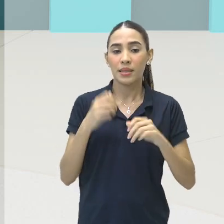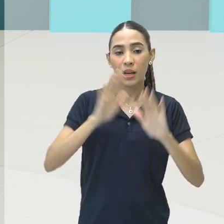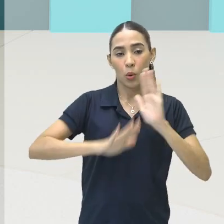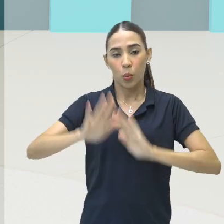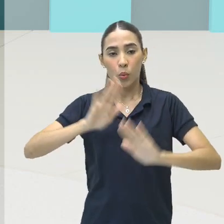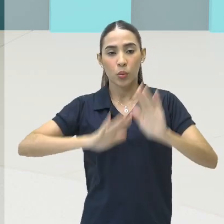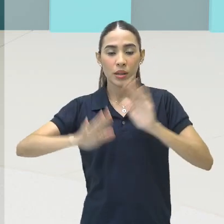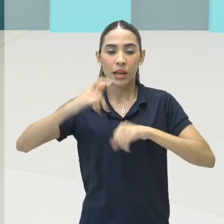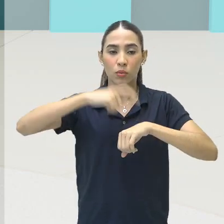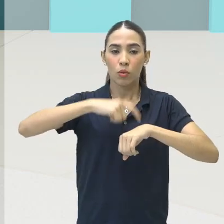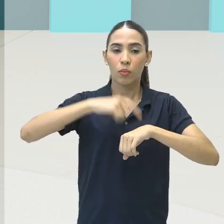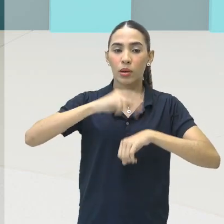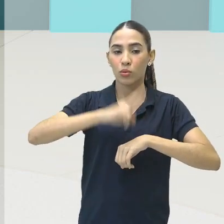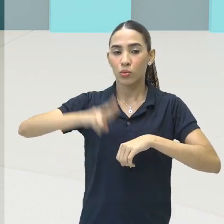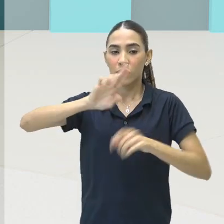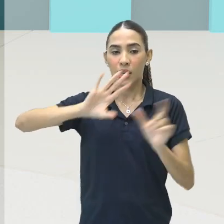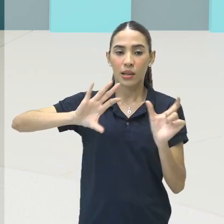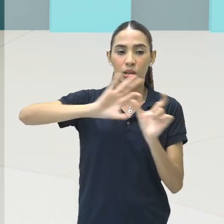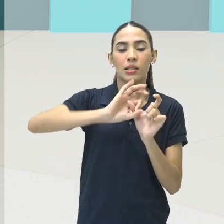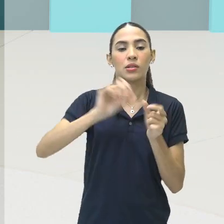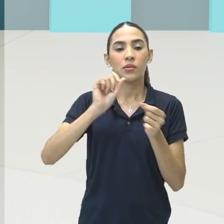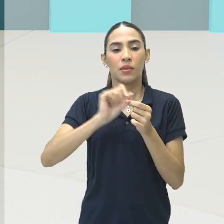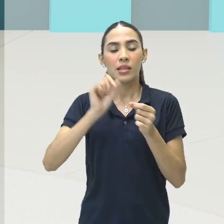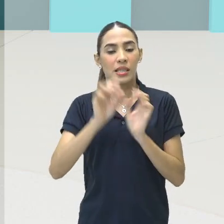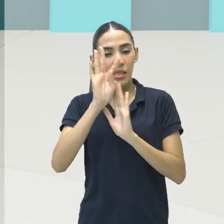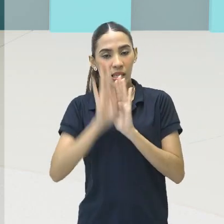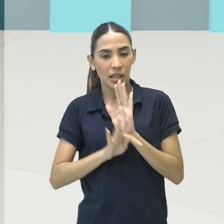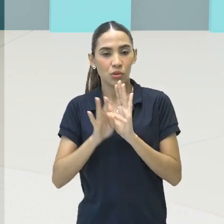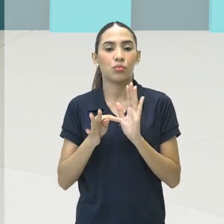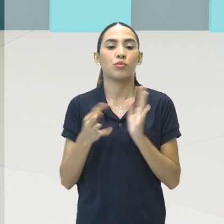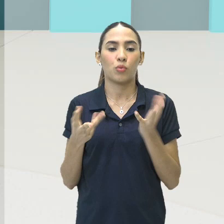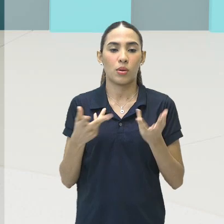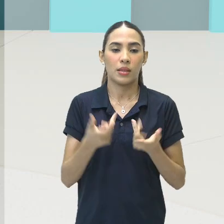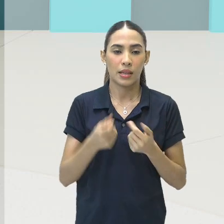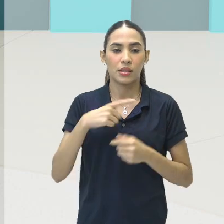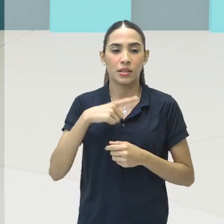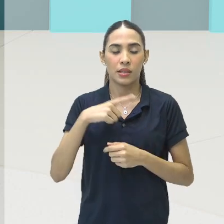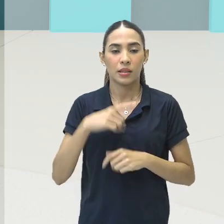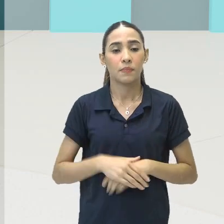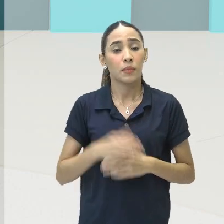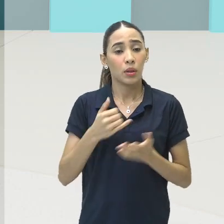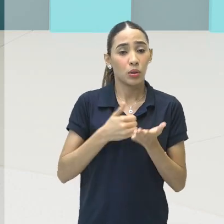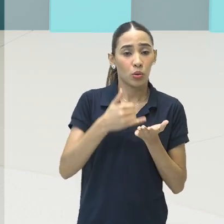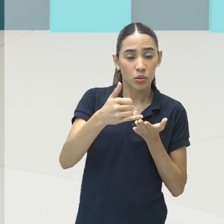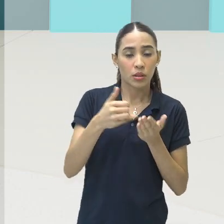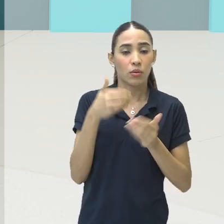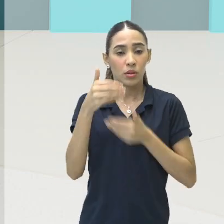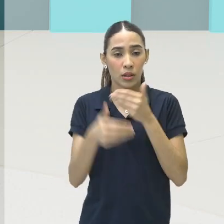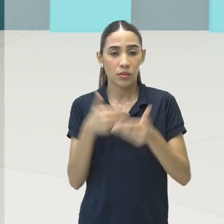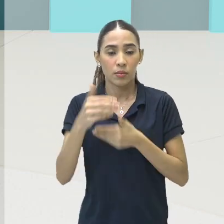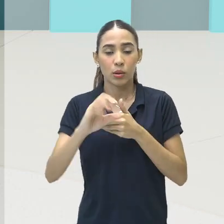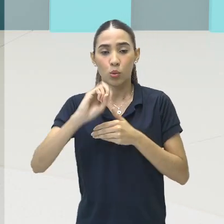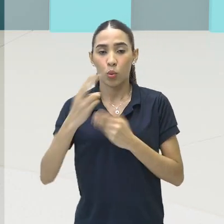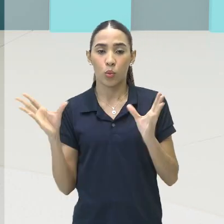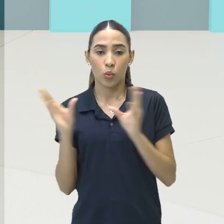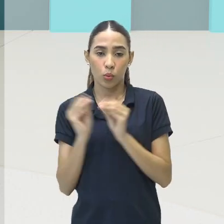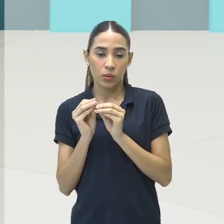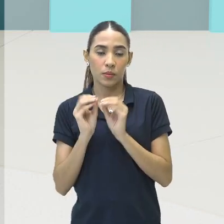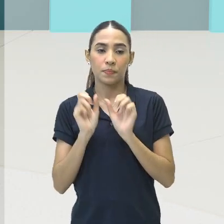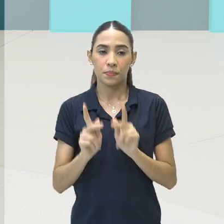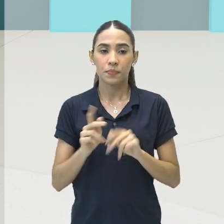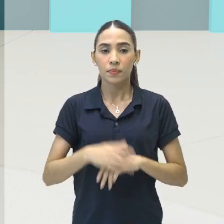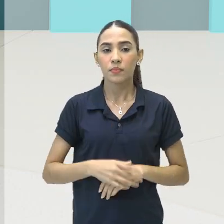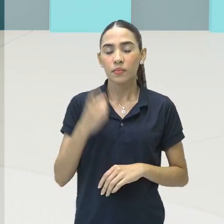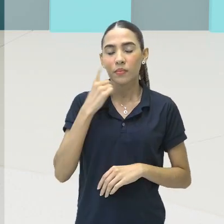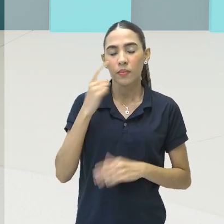na hora de empregar esses conectivos para nós fazermos os nossos textos, seja na introdução, no desenvolvimento ou na conclusão.